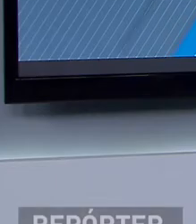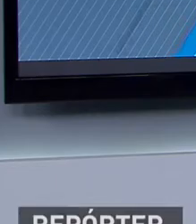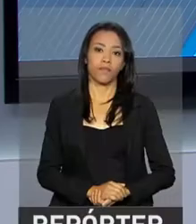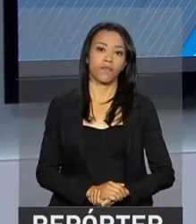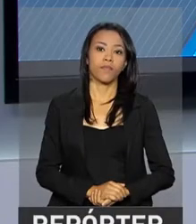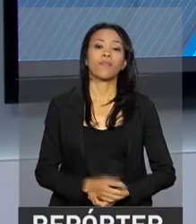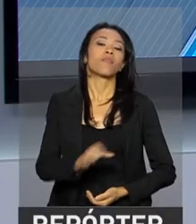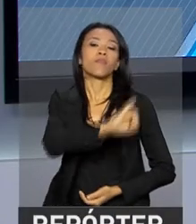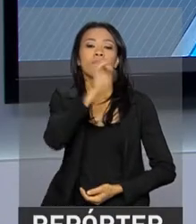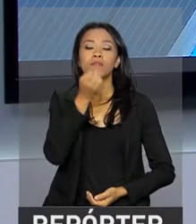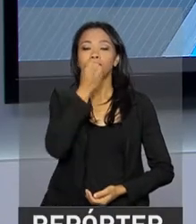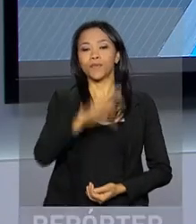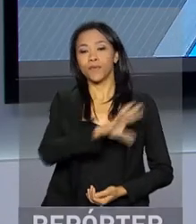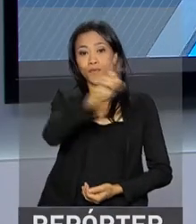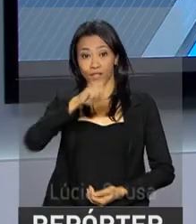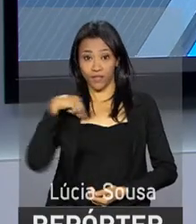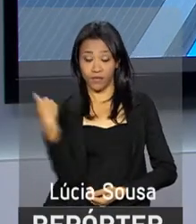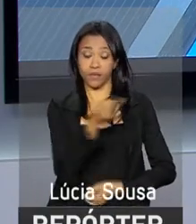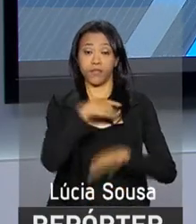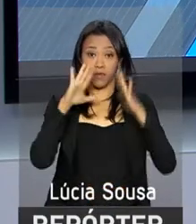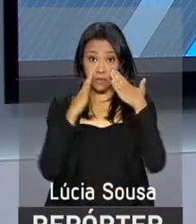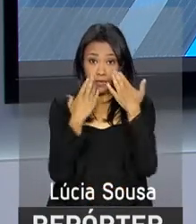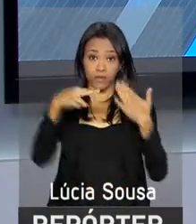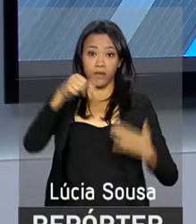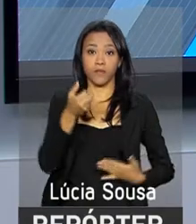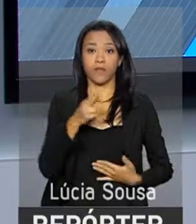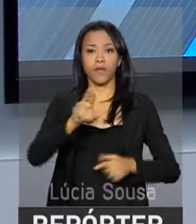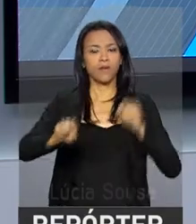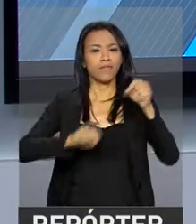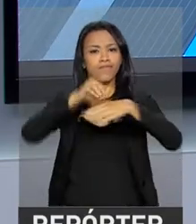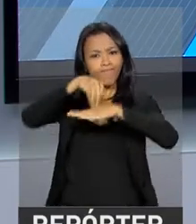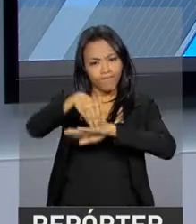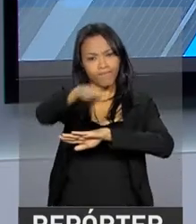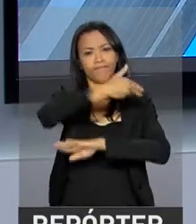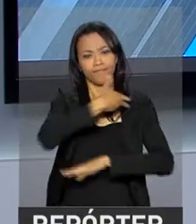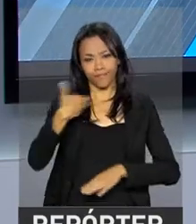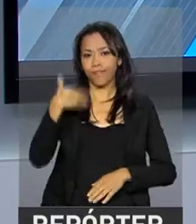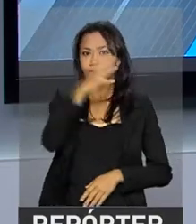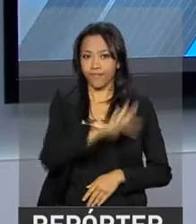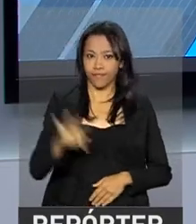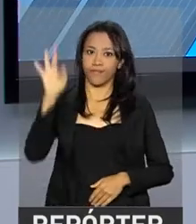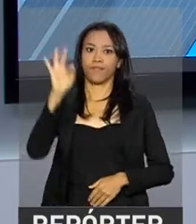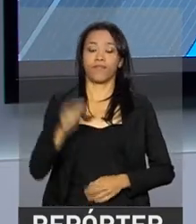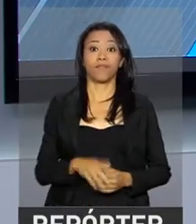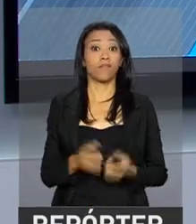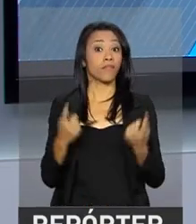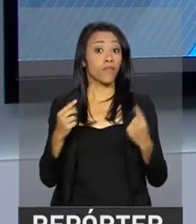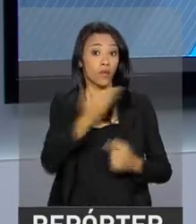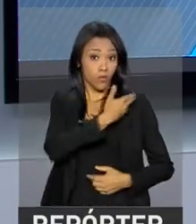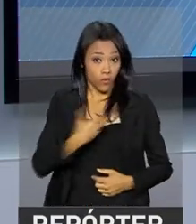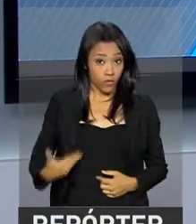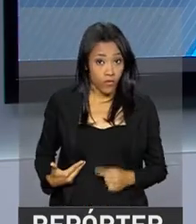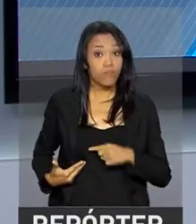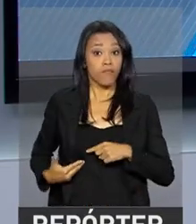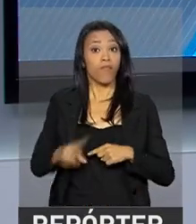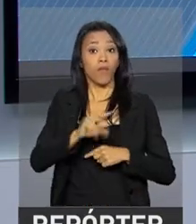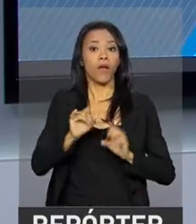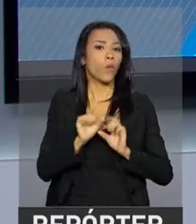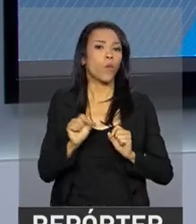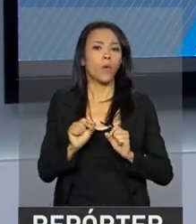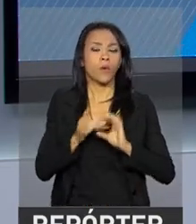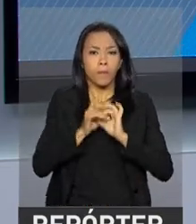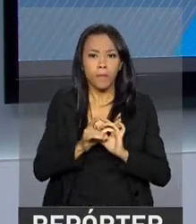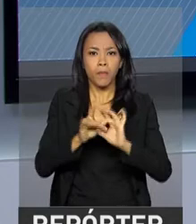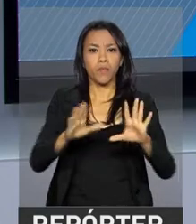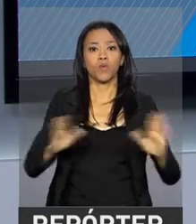olá bom dia estamos de volta com repórteres br e as notícias do governo federal olha o governo vai autorizar hoje